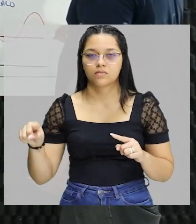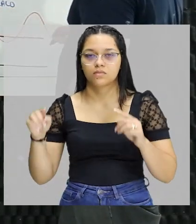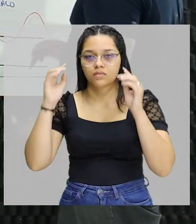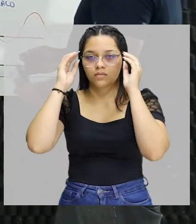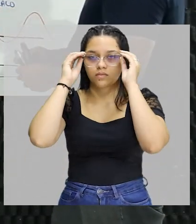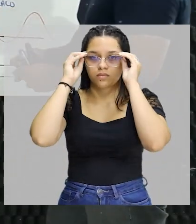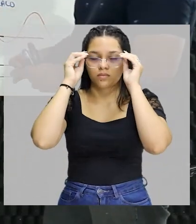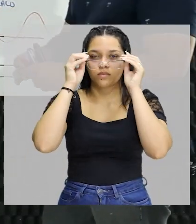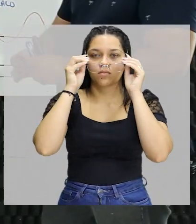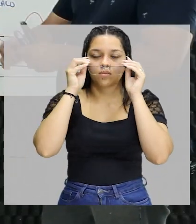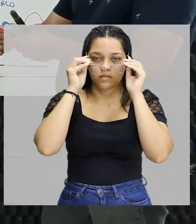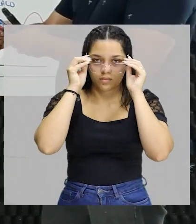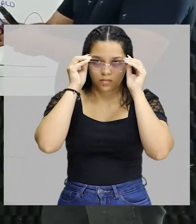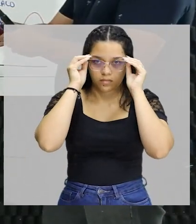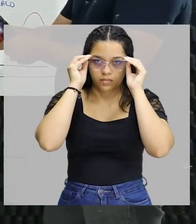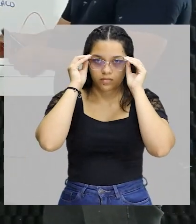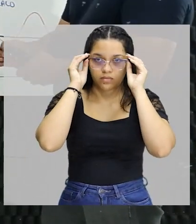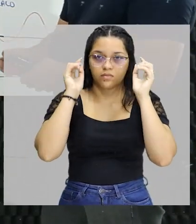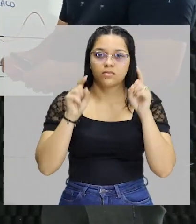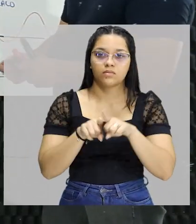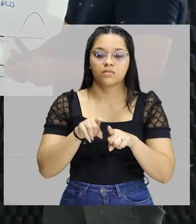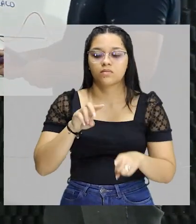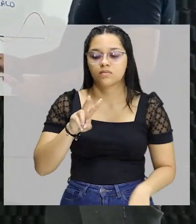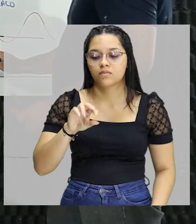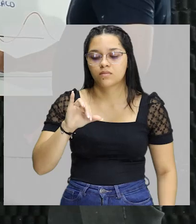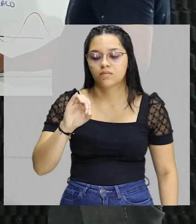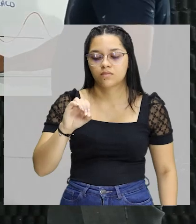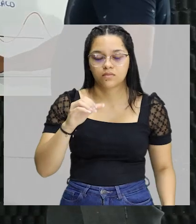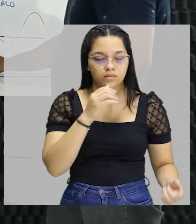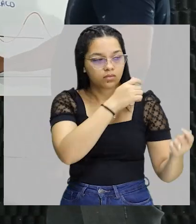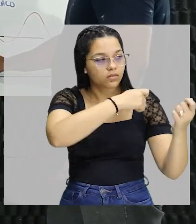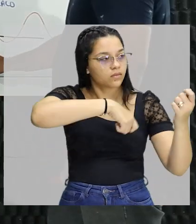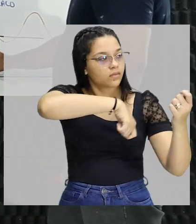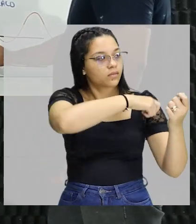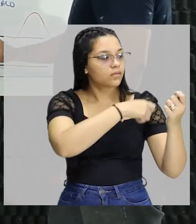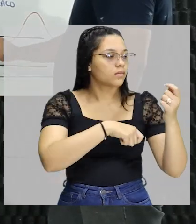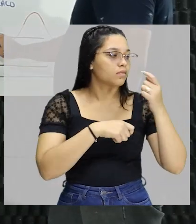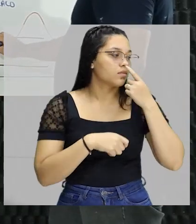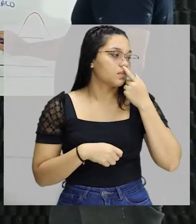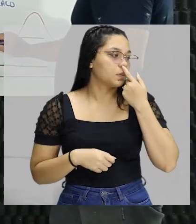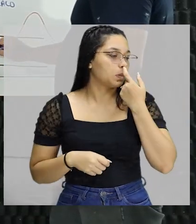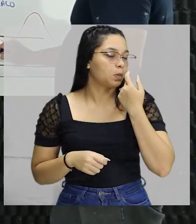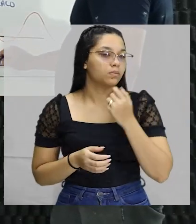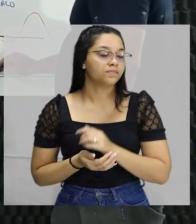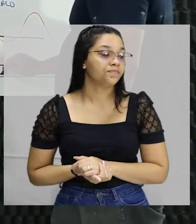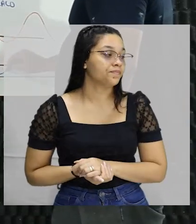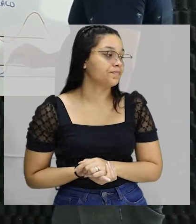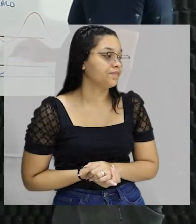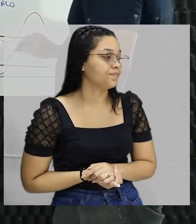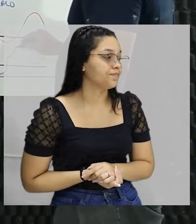forma. O violino vai emitir também uma onda. A onda se comporta desta forma.